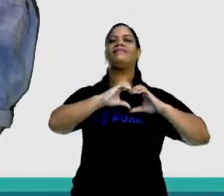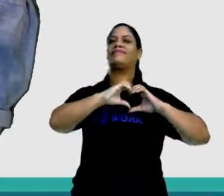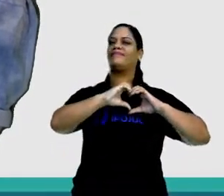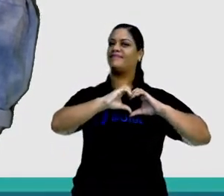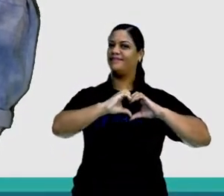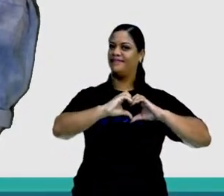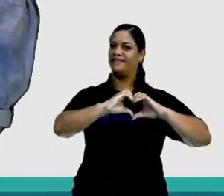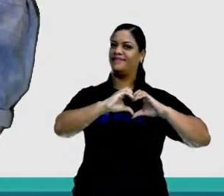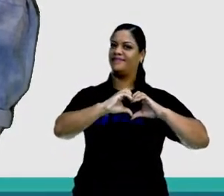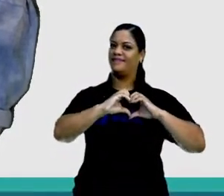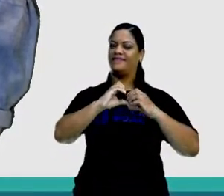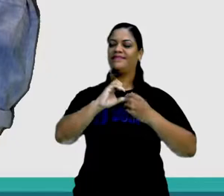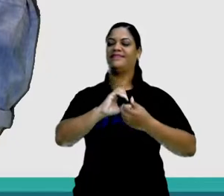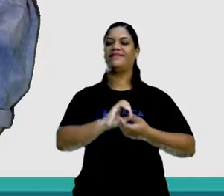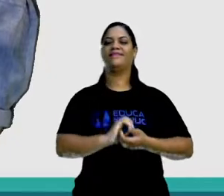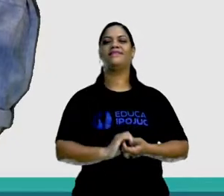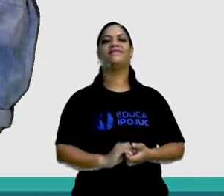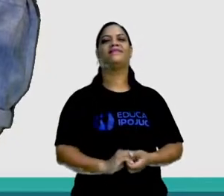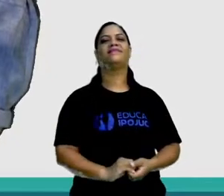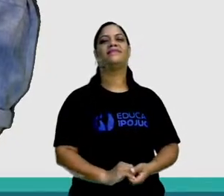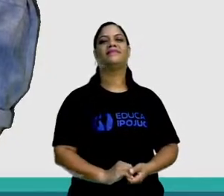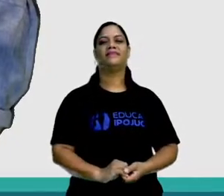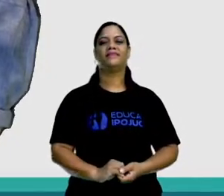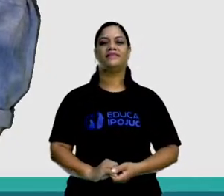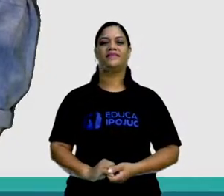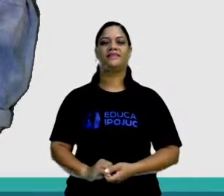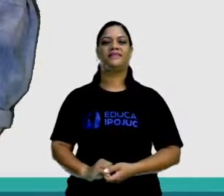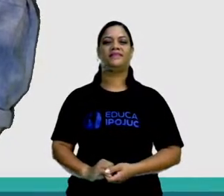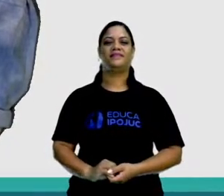seu coração.